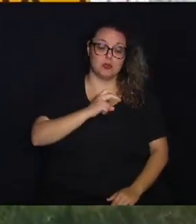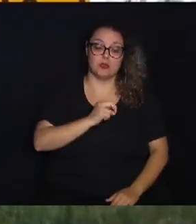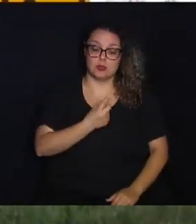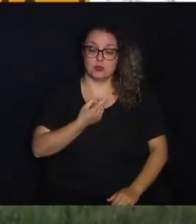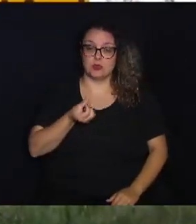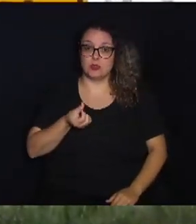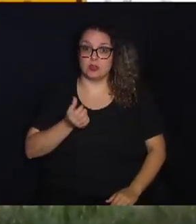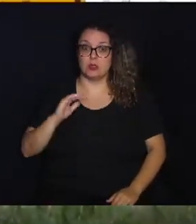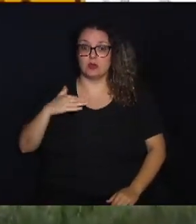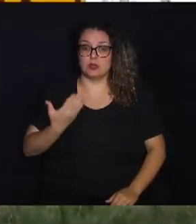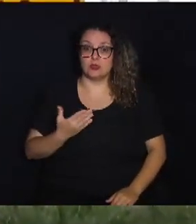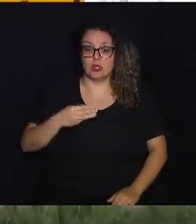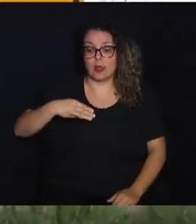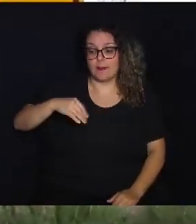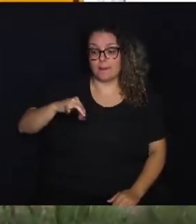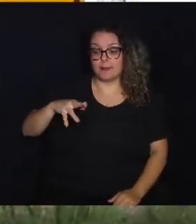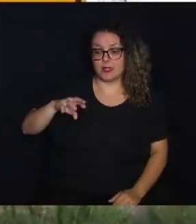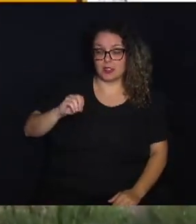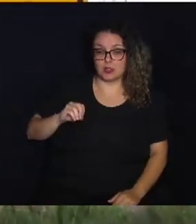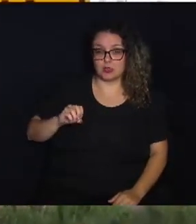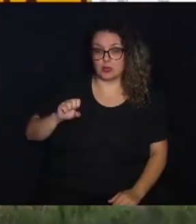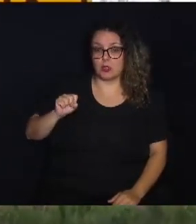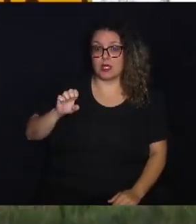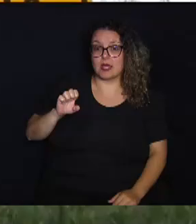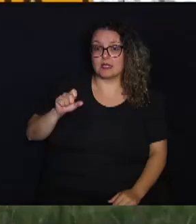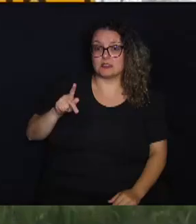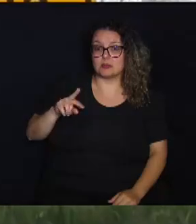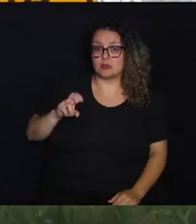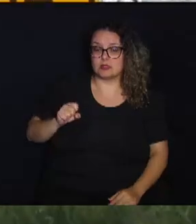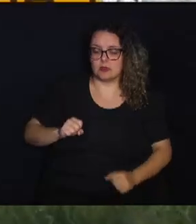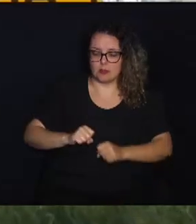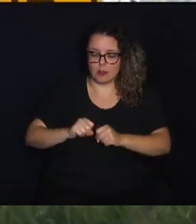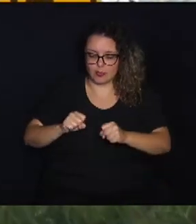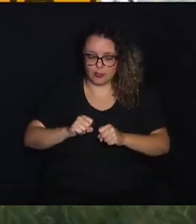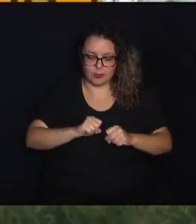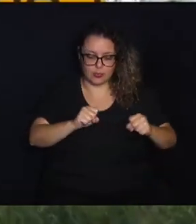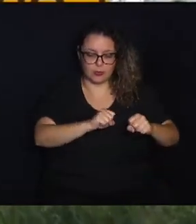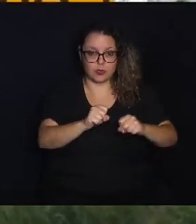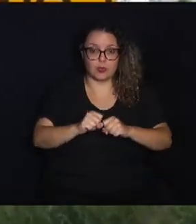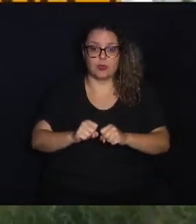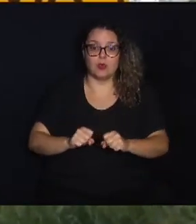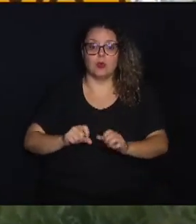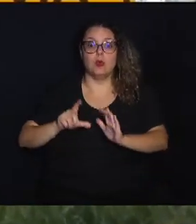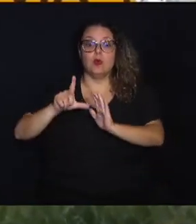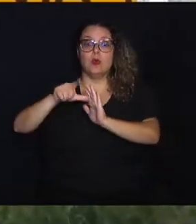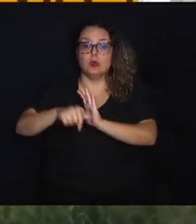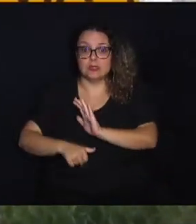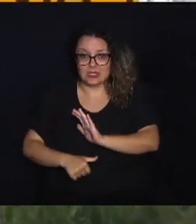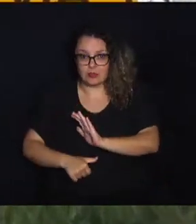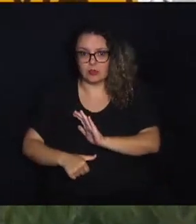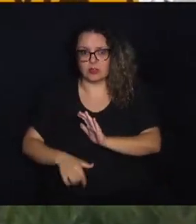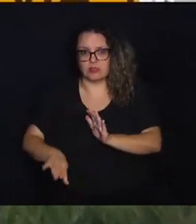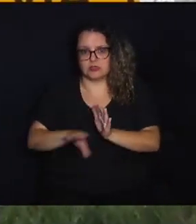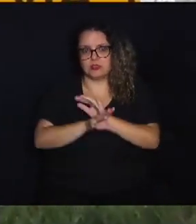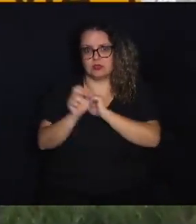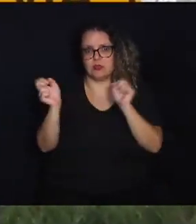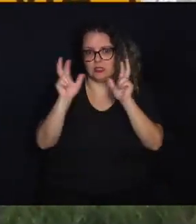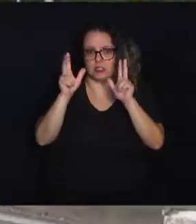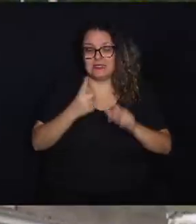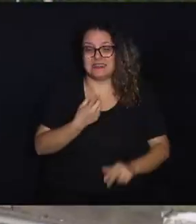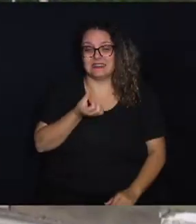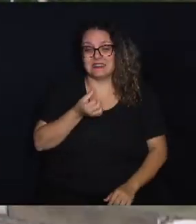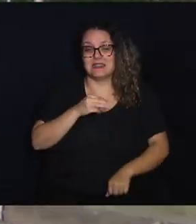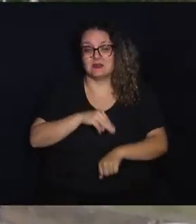aquela microexplosão aqui na cidade de Campinas, o alerta chegou 50 minutos depois. Então foi uma necessidade muito forte de que a